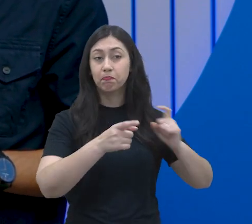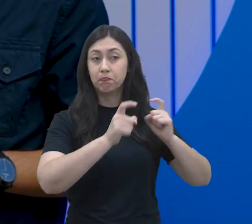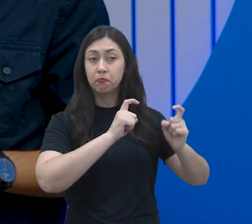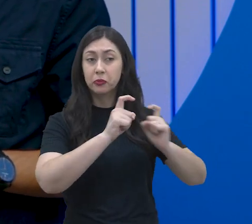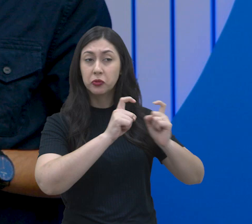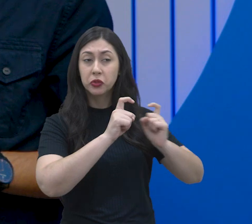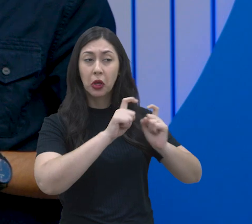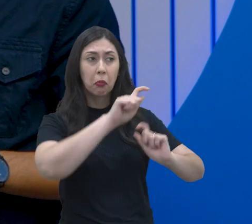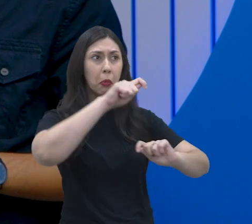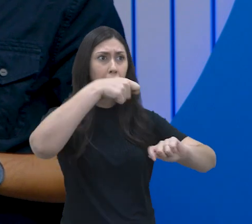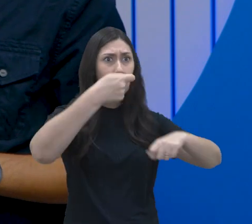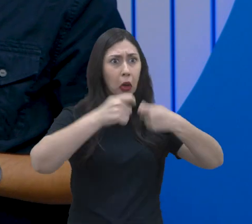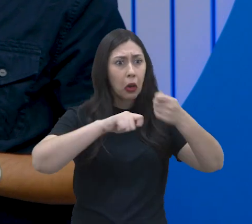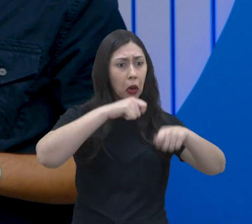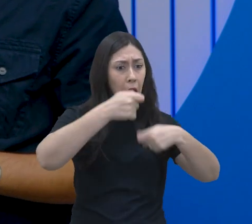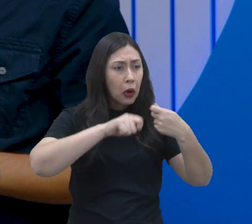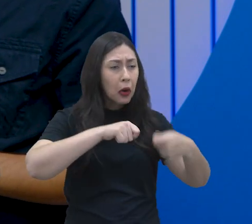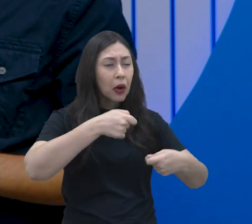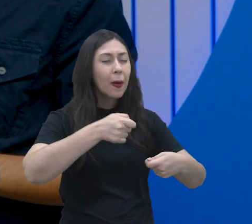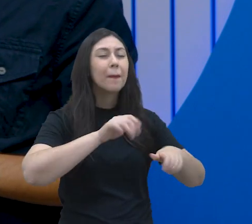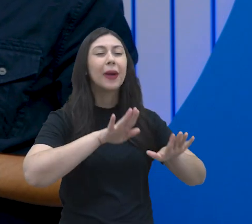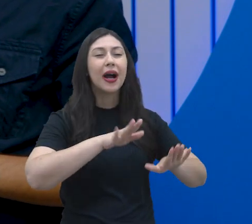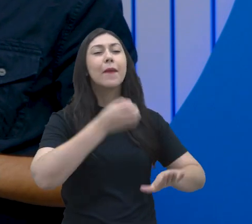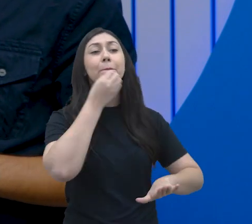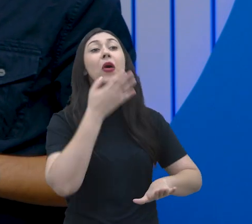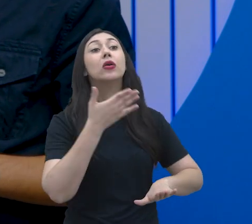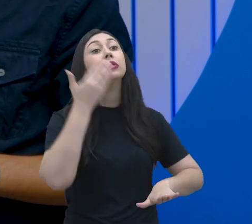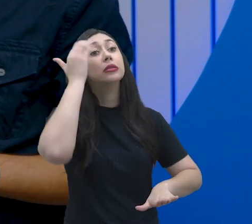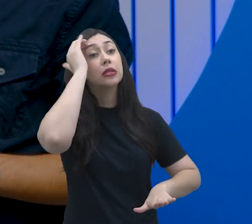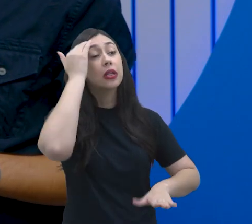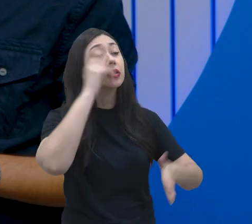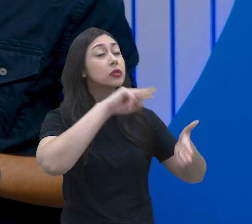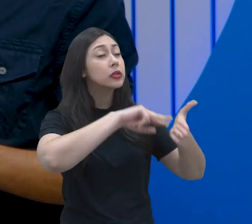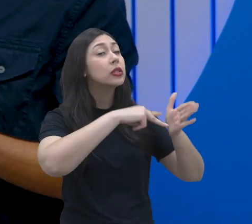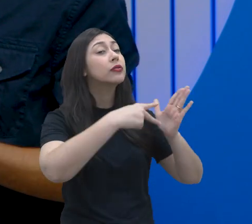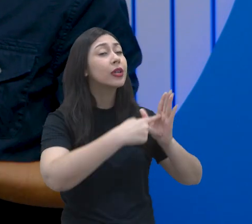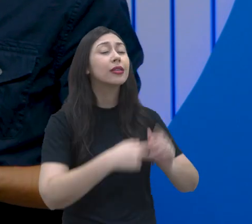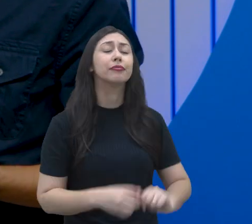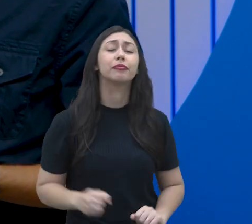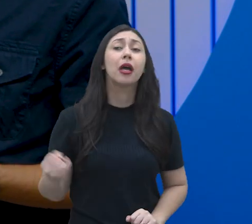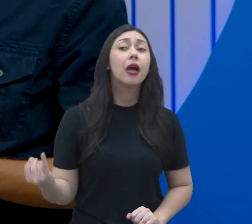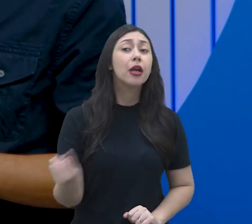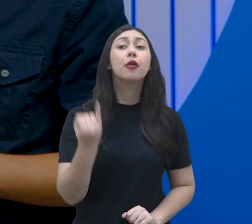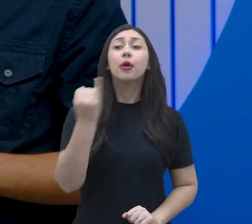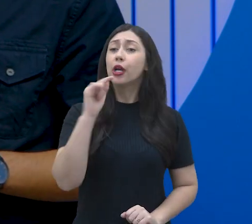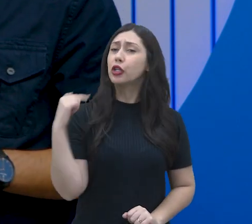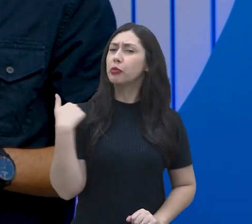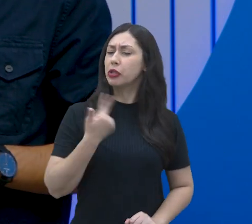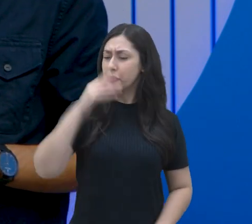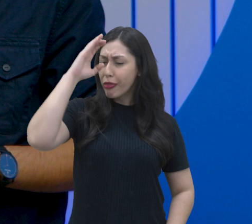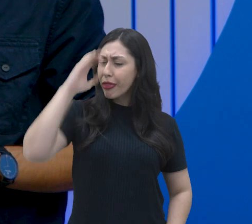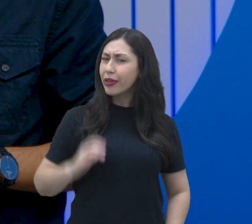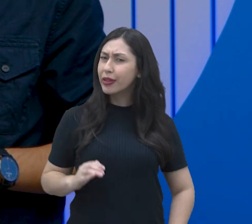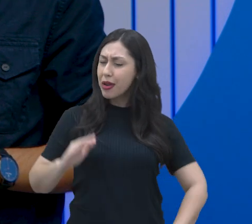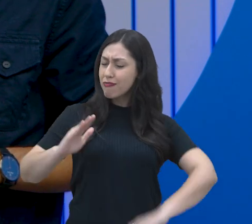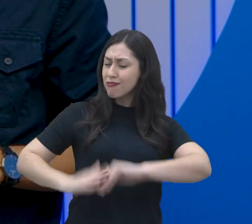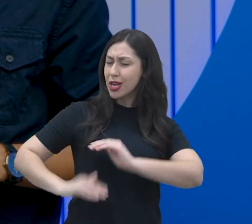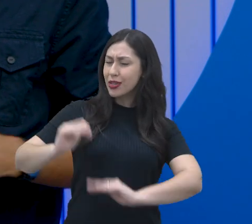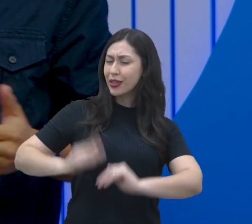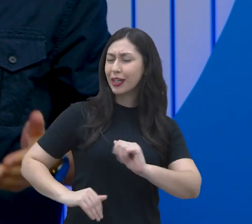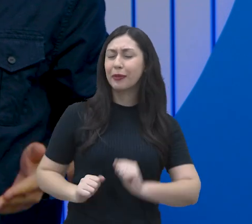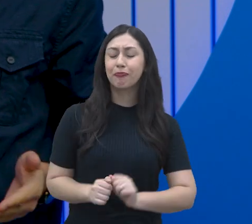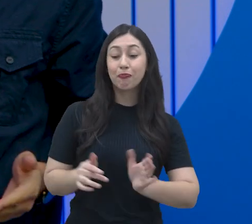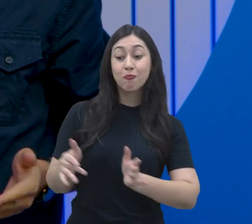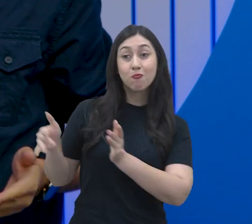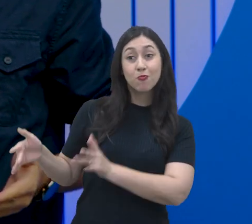nas sessões da Câmara, como a gente disse, e que é sempre bom saber o significado delas. Muito importante para a gente exercer a nossa cidadania. E